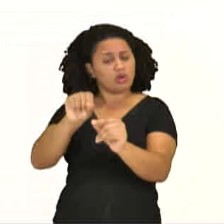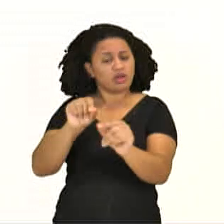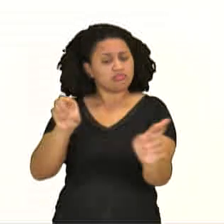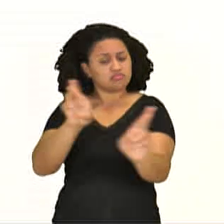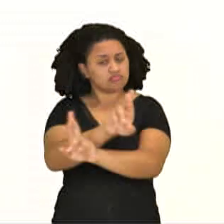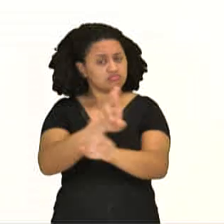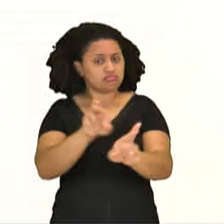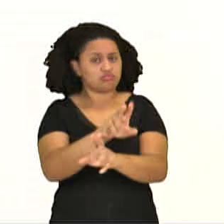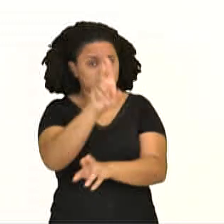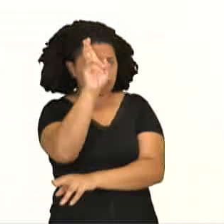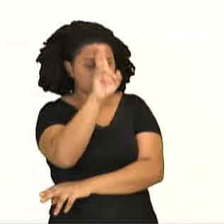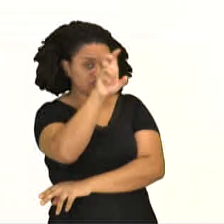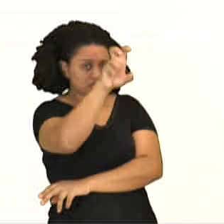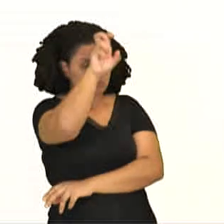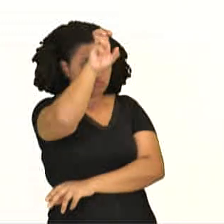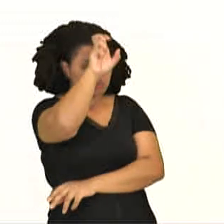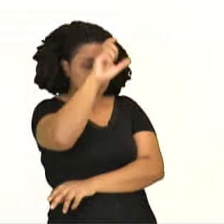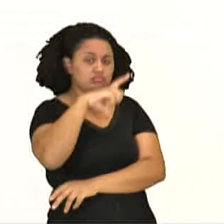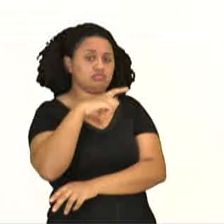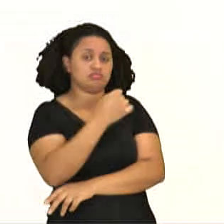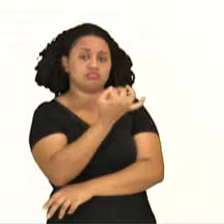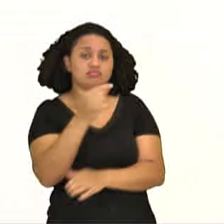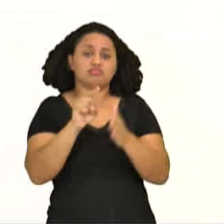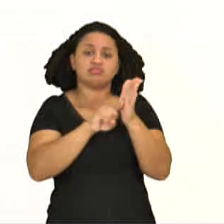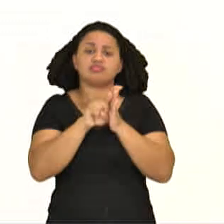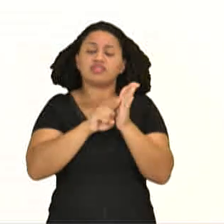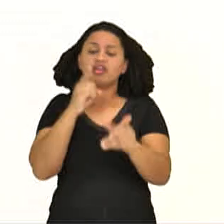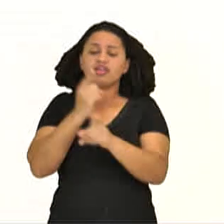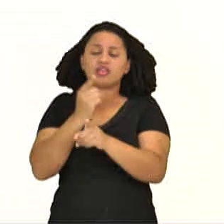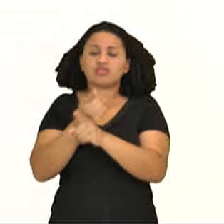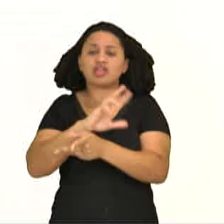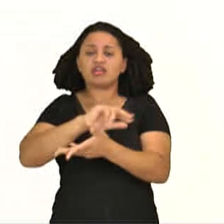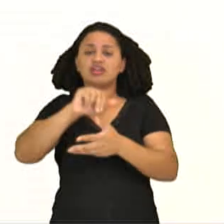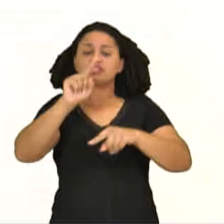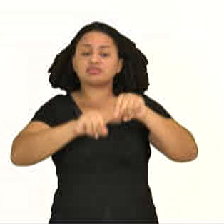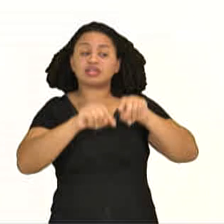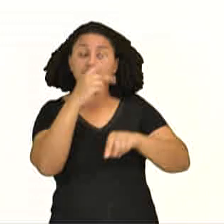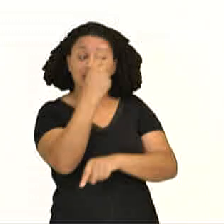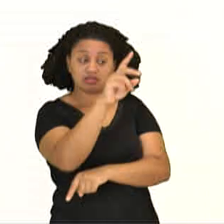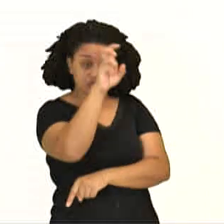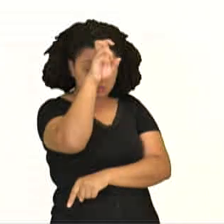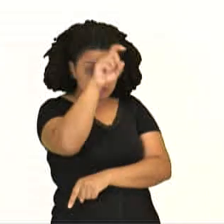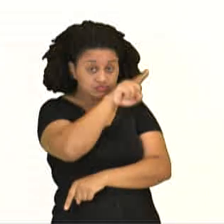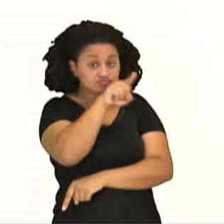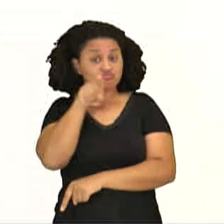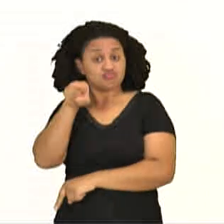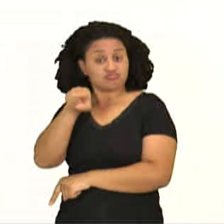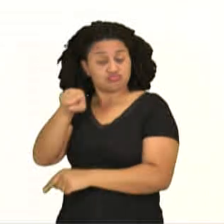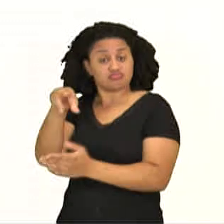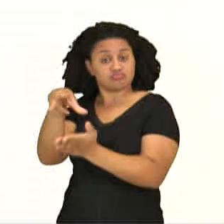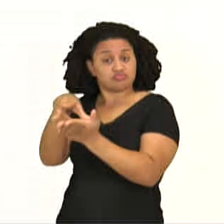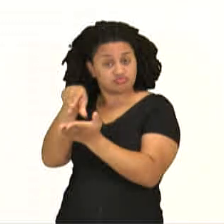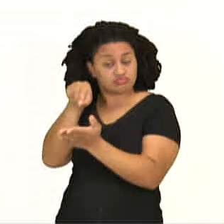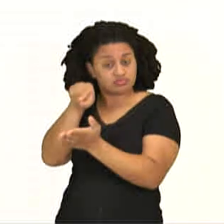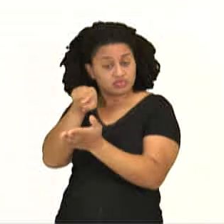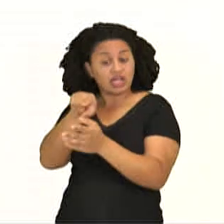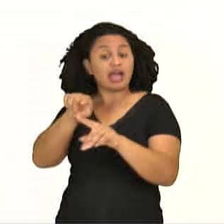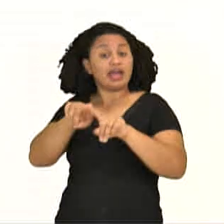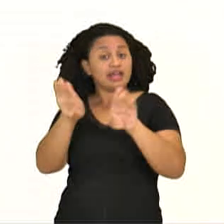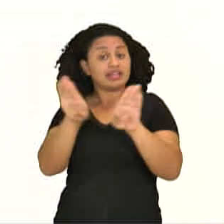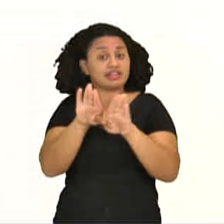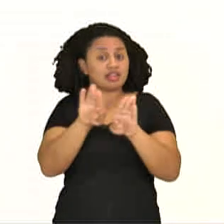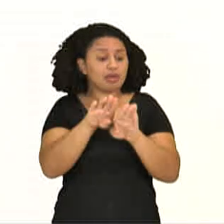extremamente ligada ao Egito. Arqueólogos encontraram grande número de objetos egípcios e também kushitas em